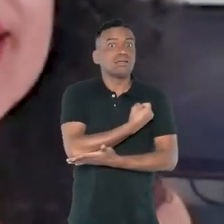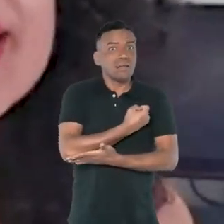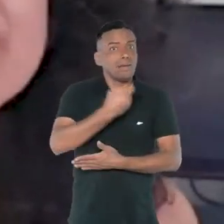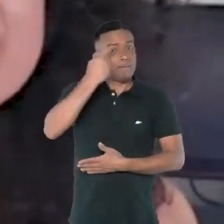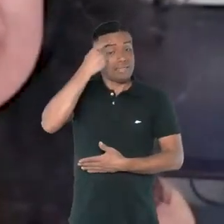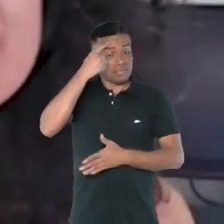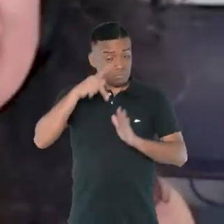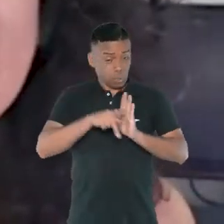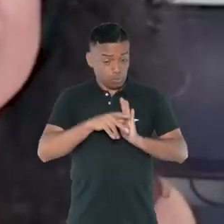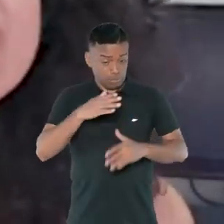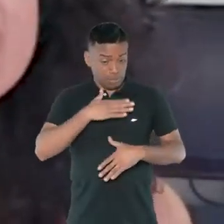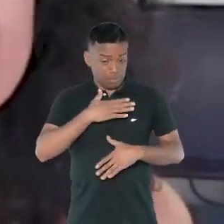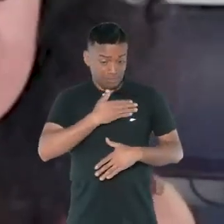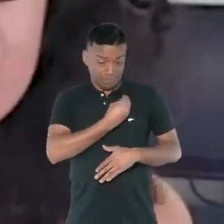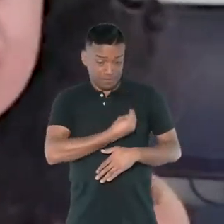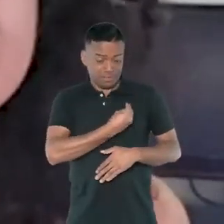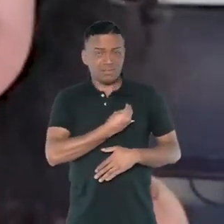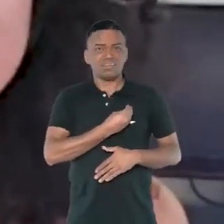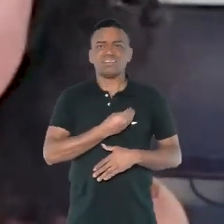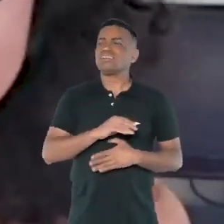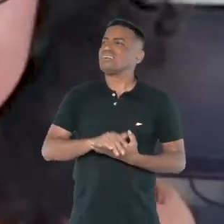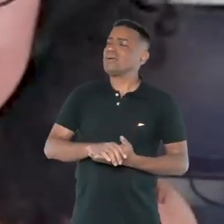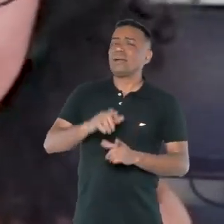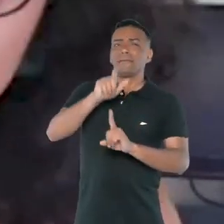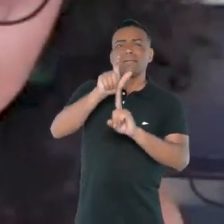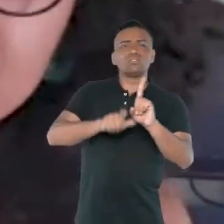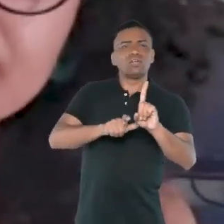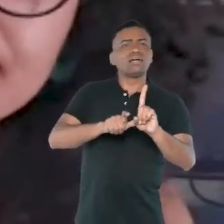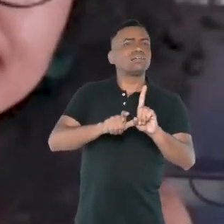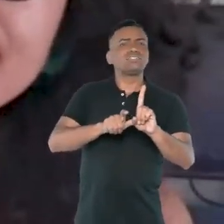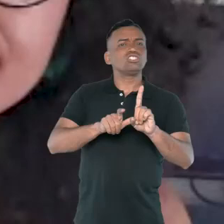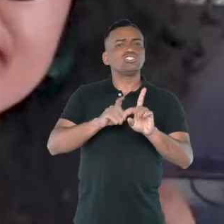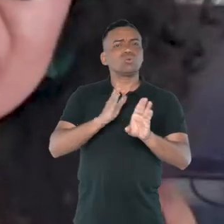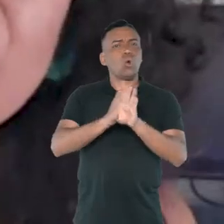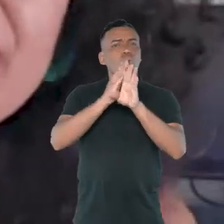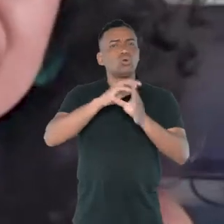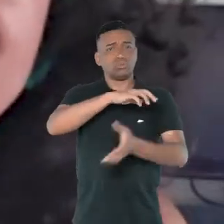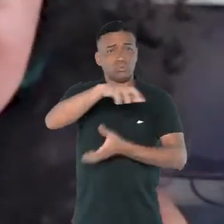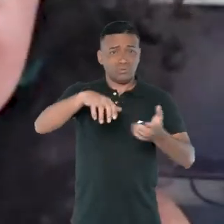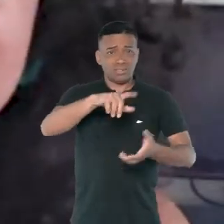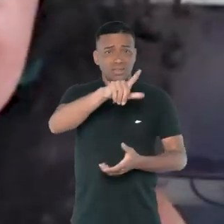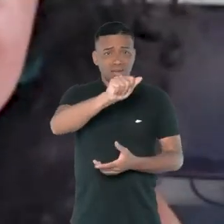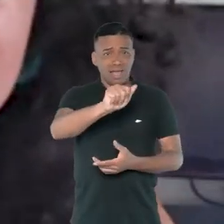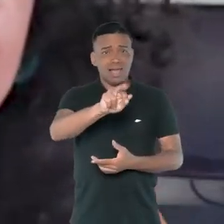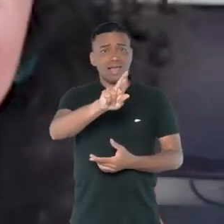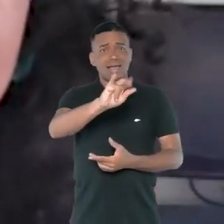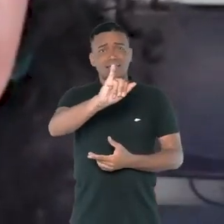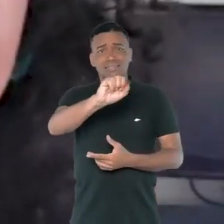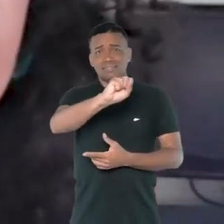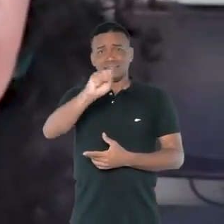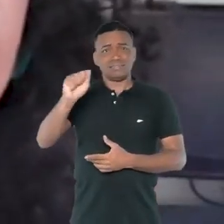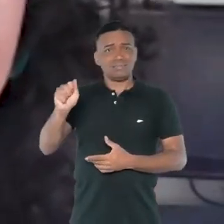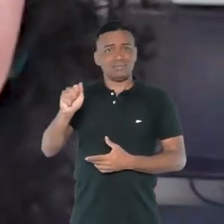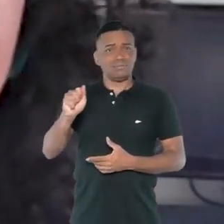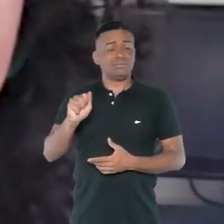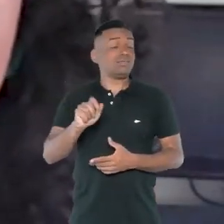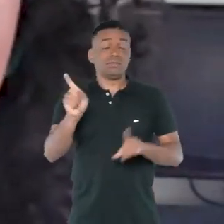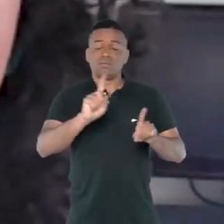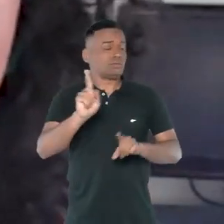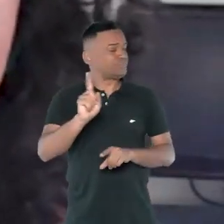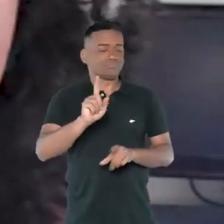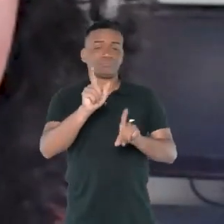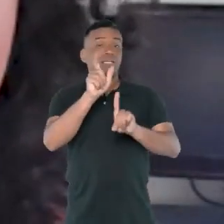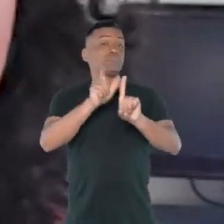falei, caramba, realmente, eu fiz pensando que era pra mim. Oi? A personagem do encontro do